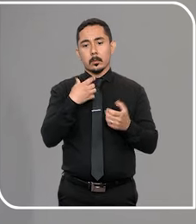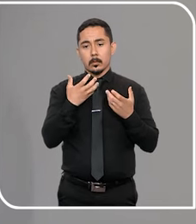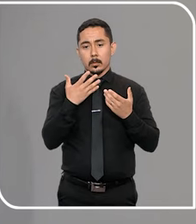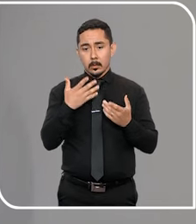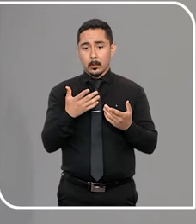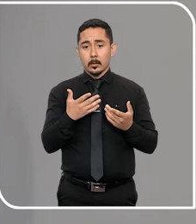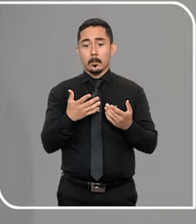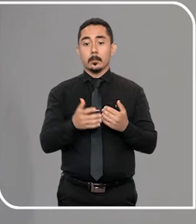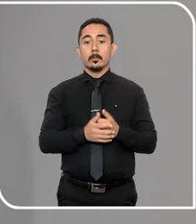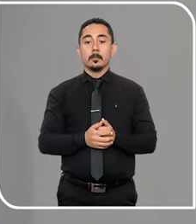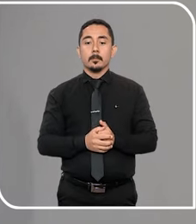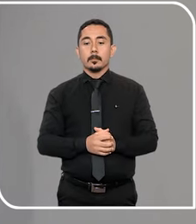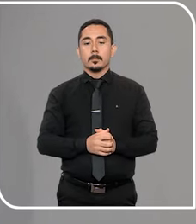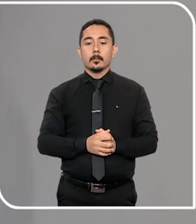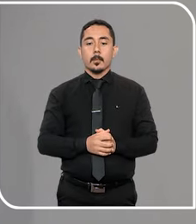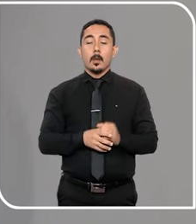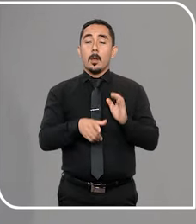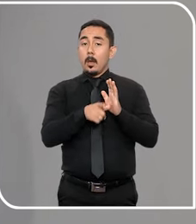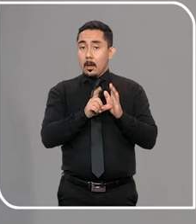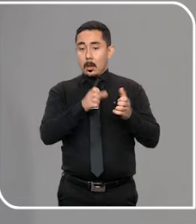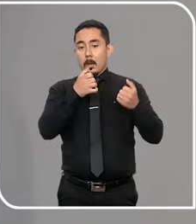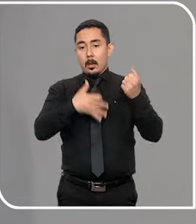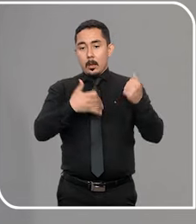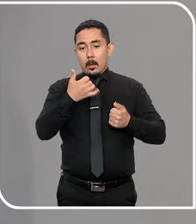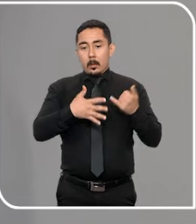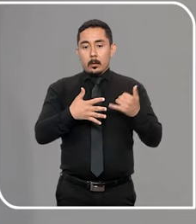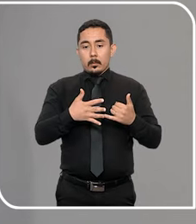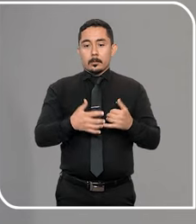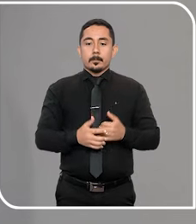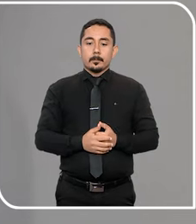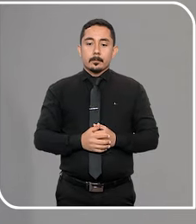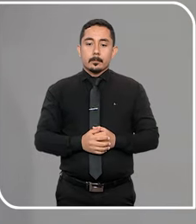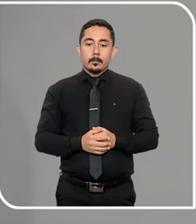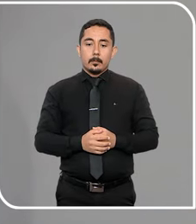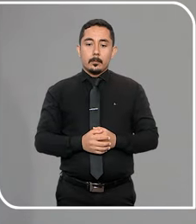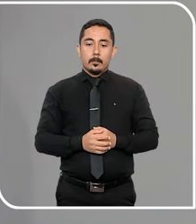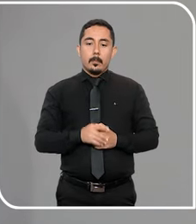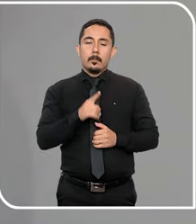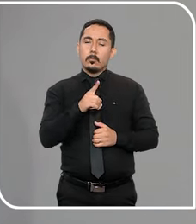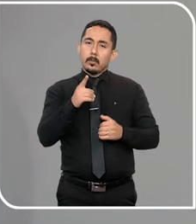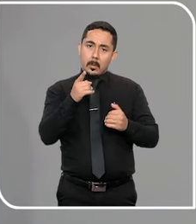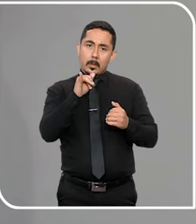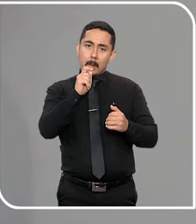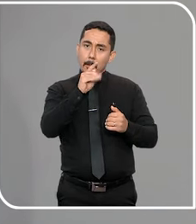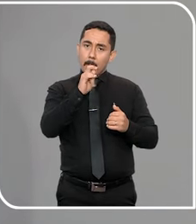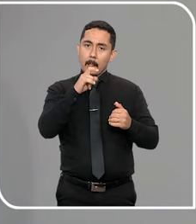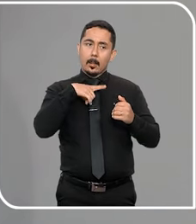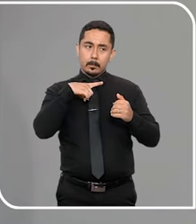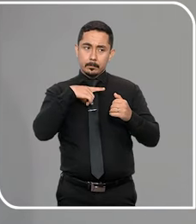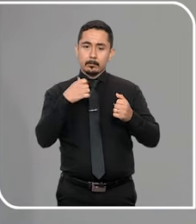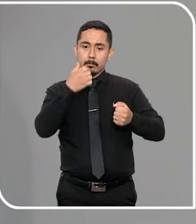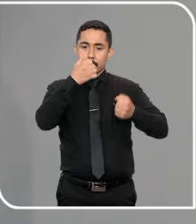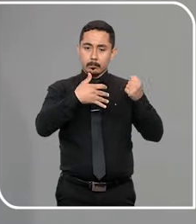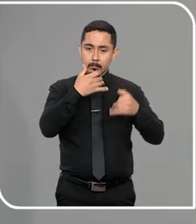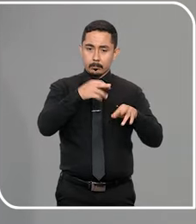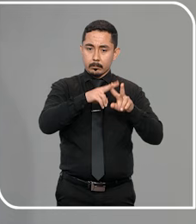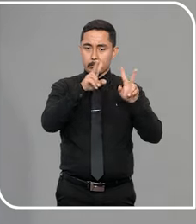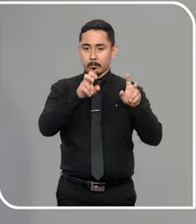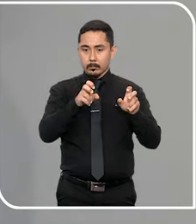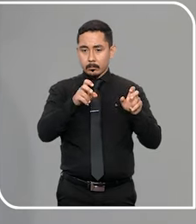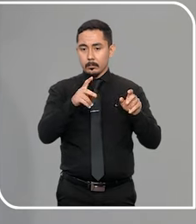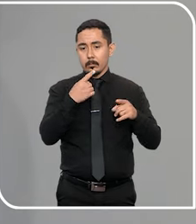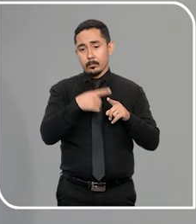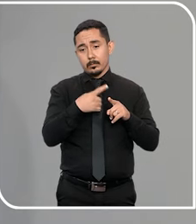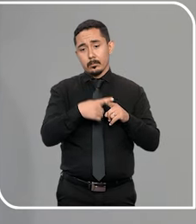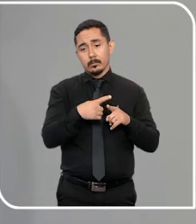queria falar um pouco antes eh sobre isso que que você tem a falar Isabele dessa